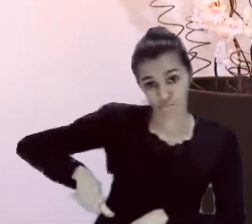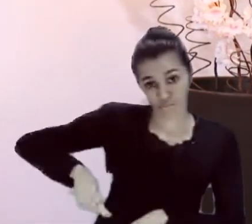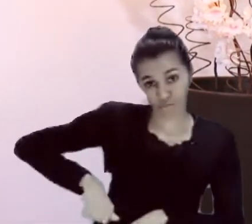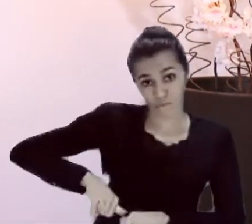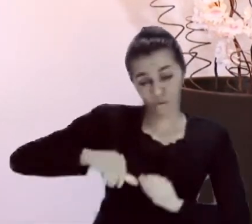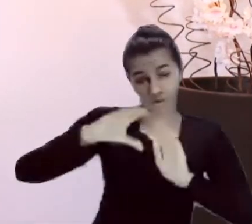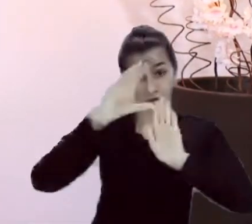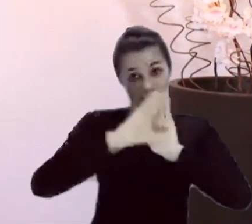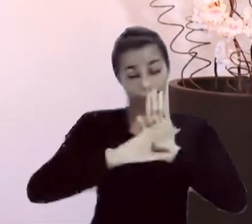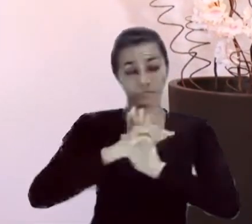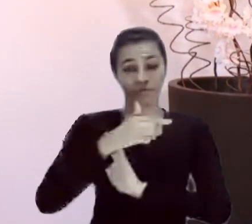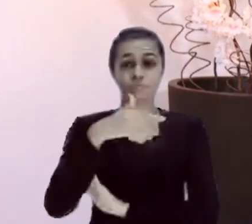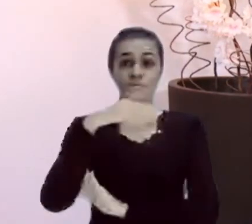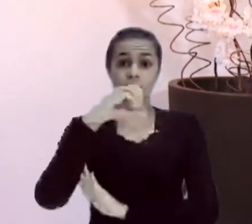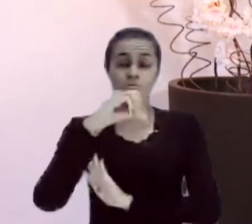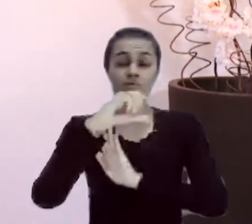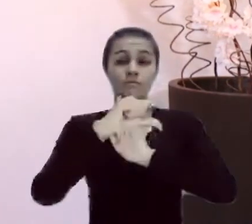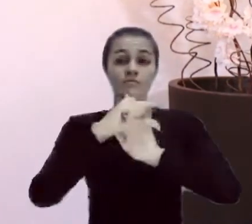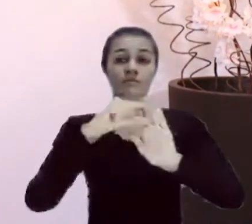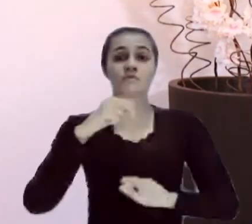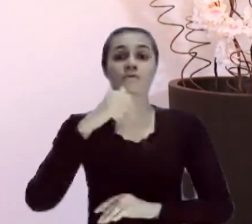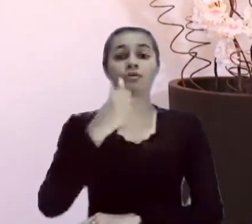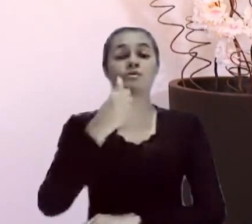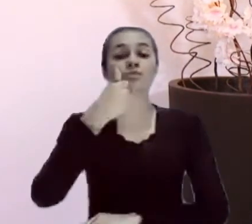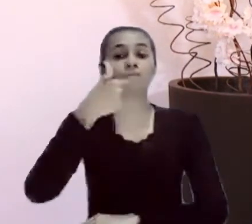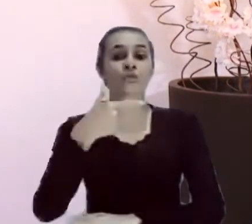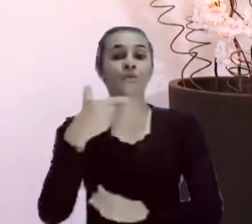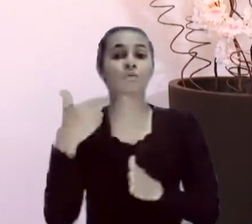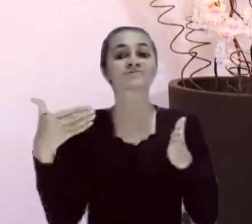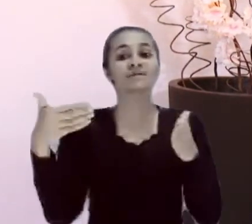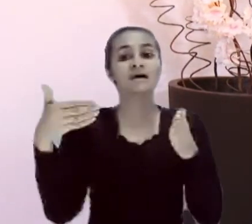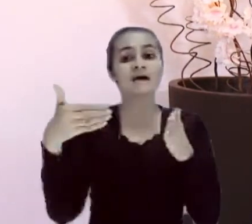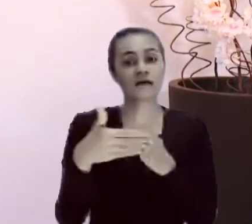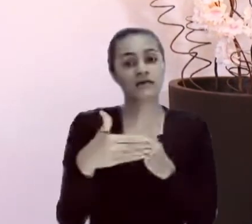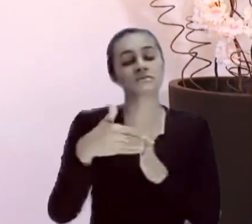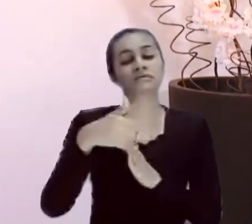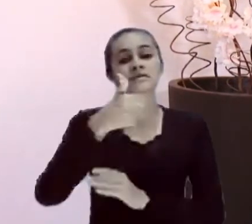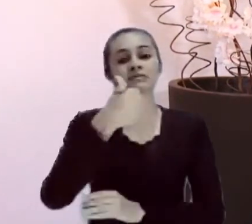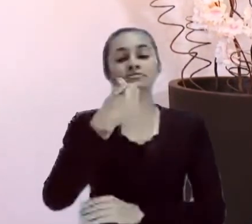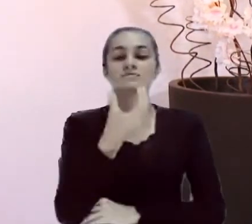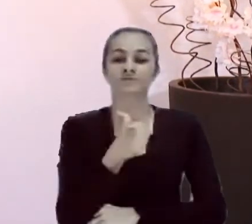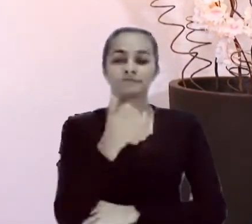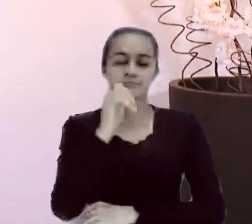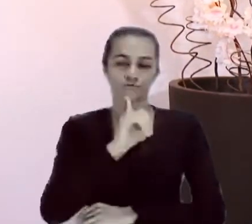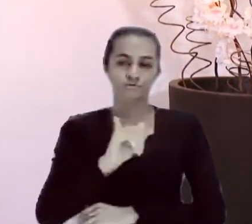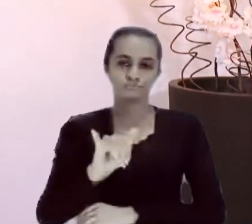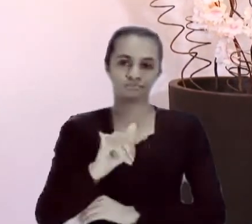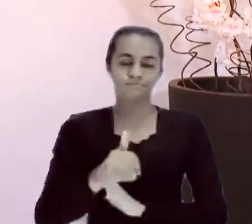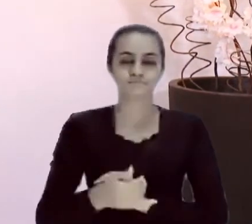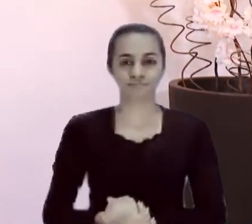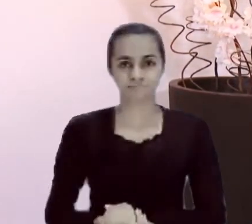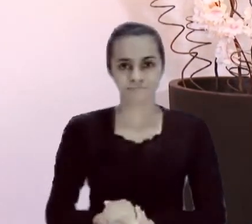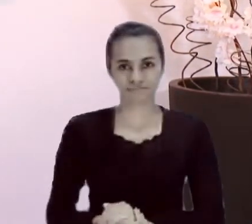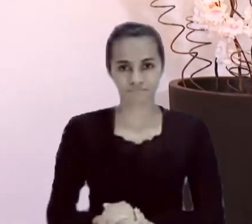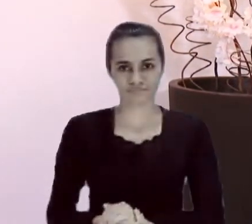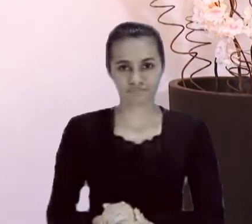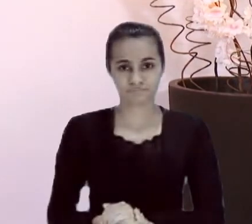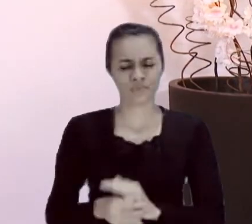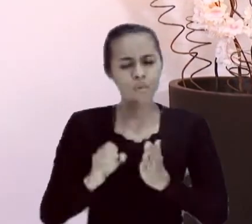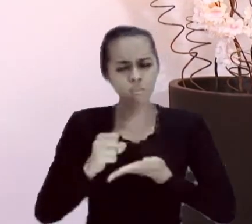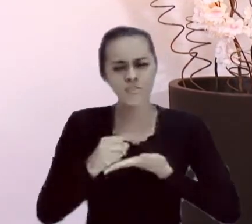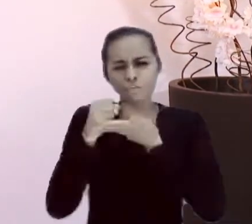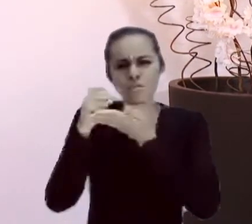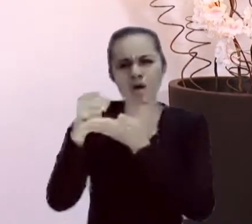versos 12, 13, 15 e 16, diz assim: Pois eu socorri o pobre que clamava